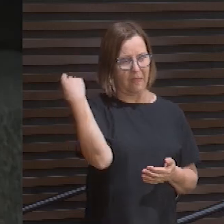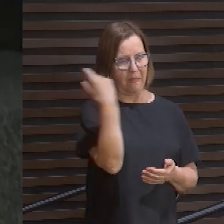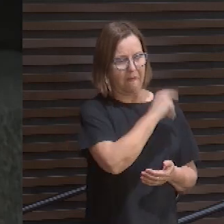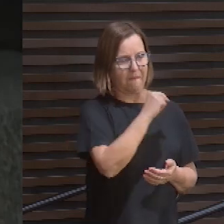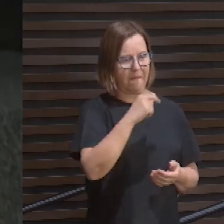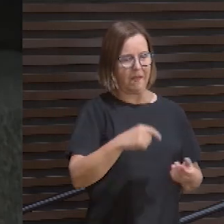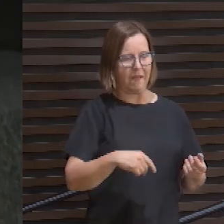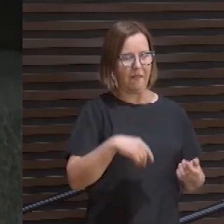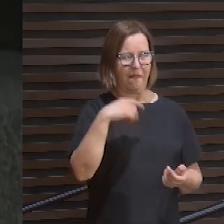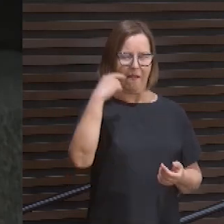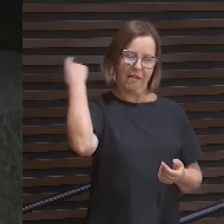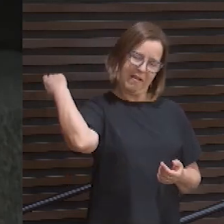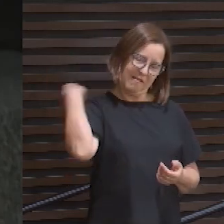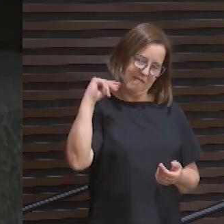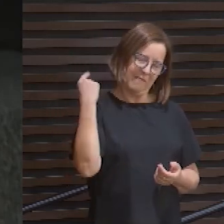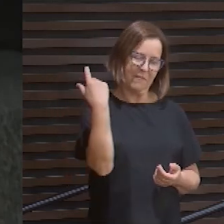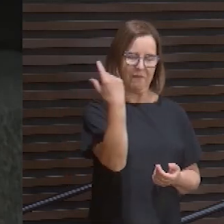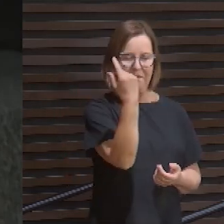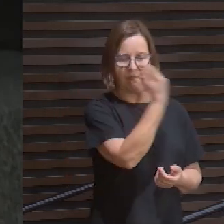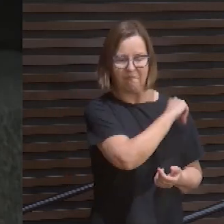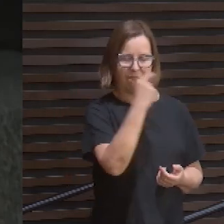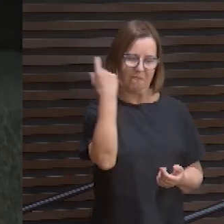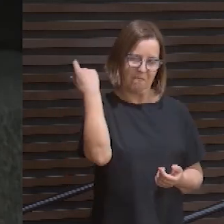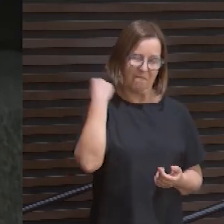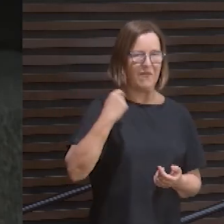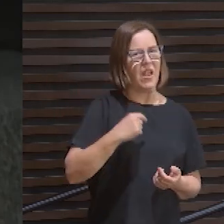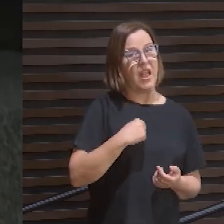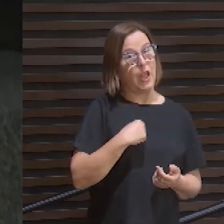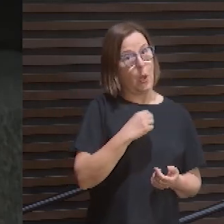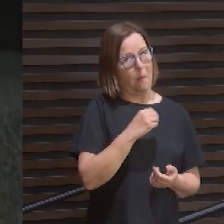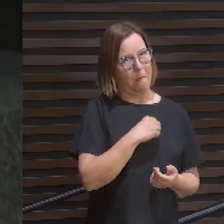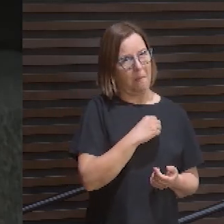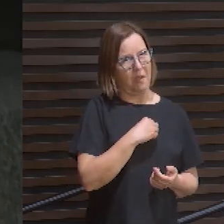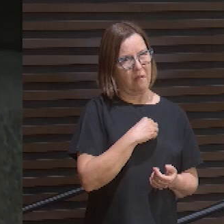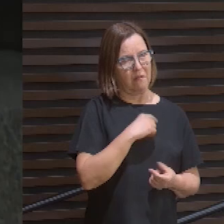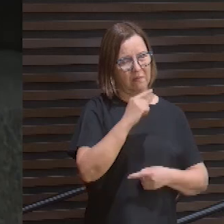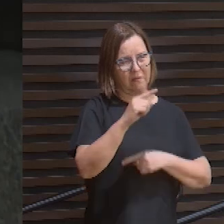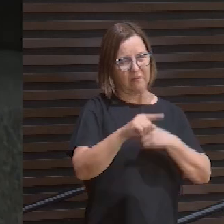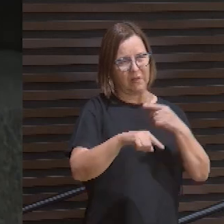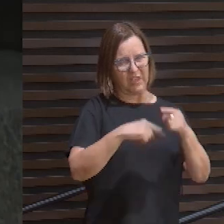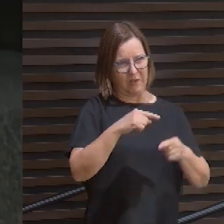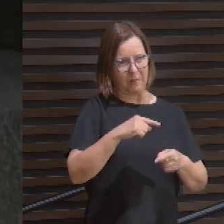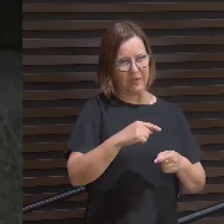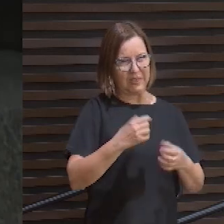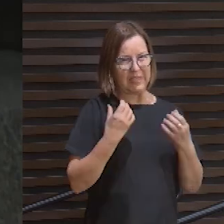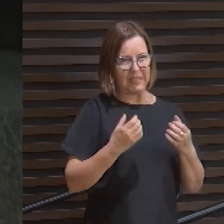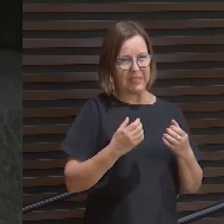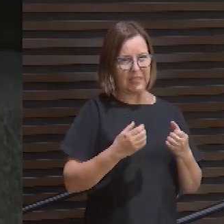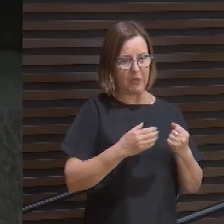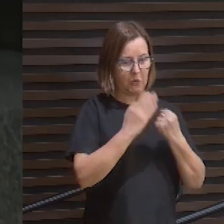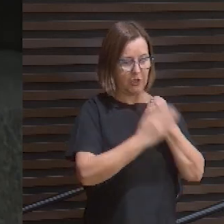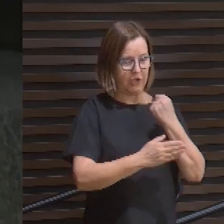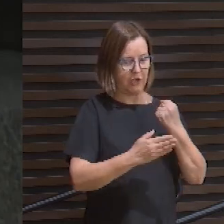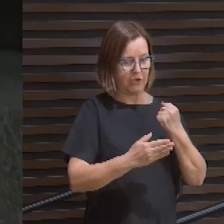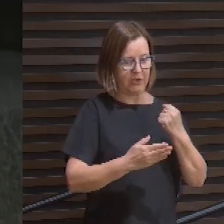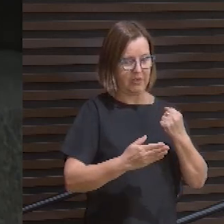Eu peco para depois me autopunir.